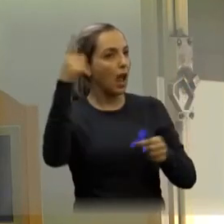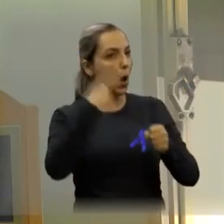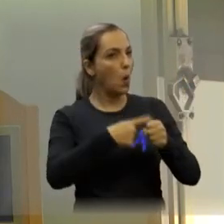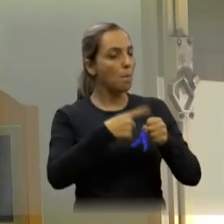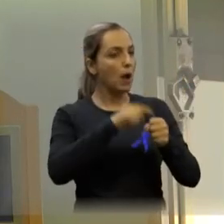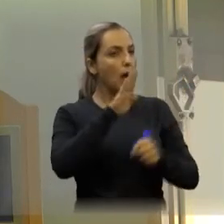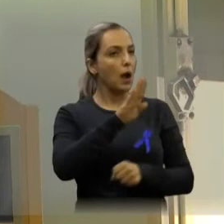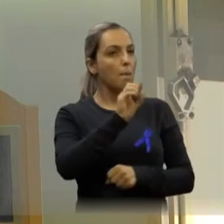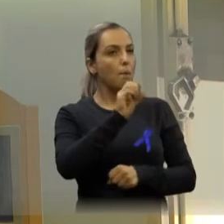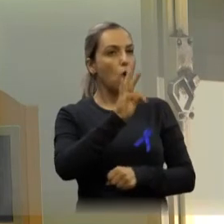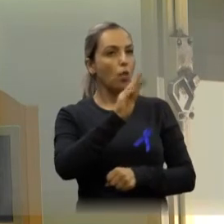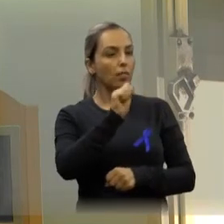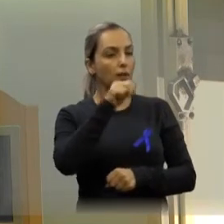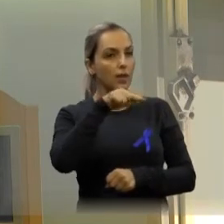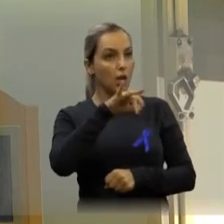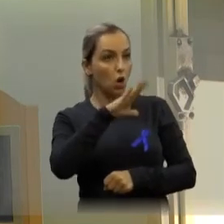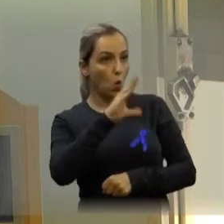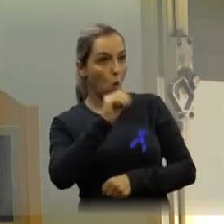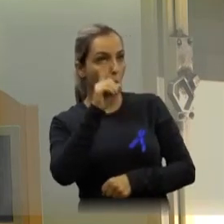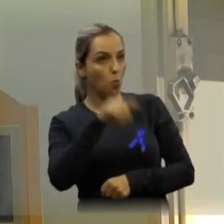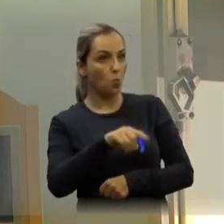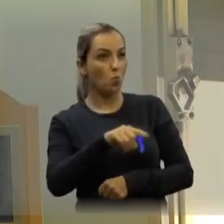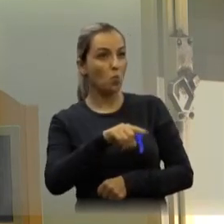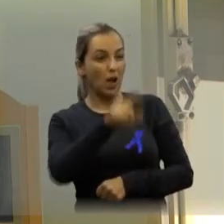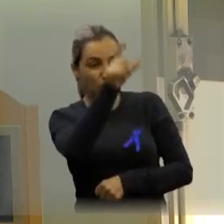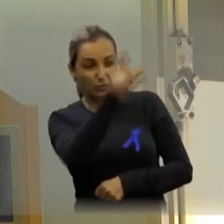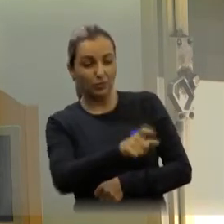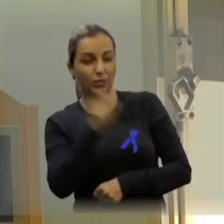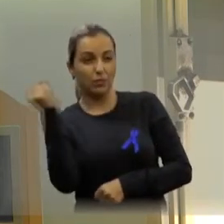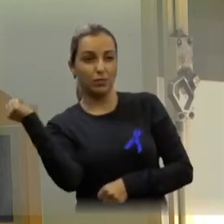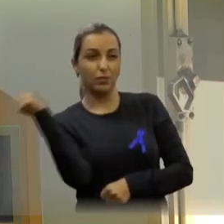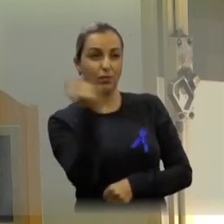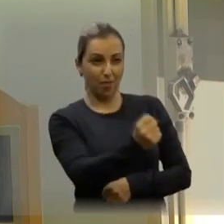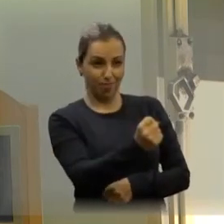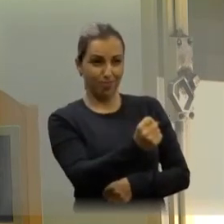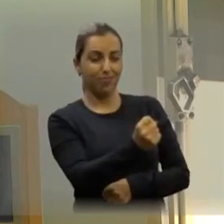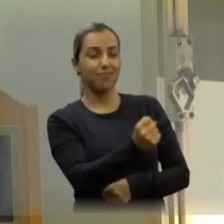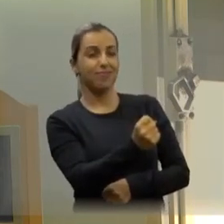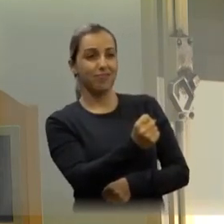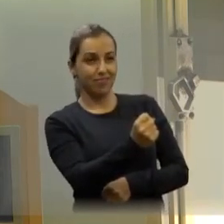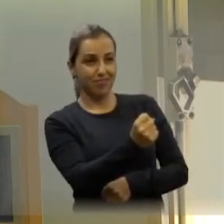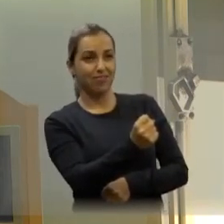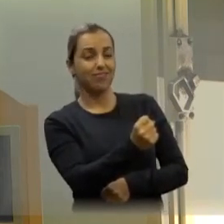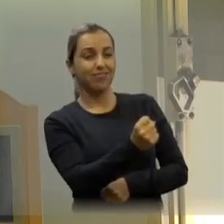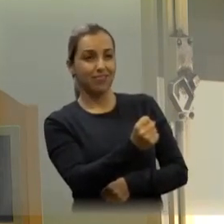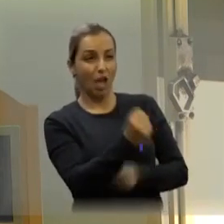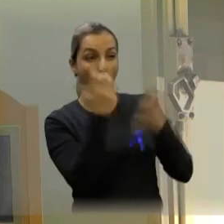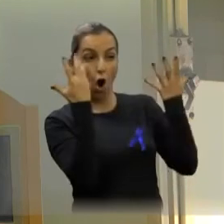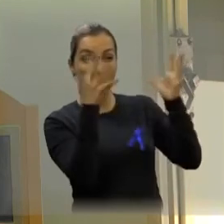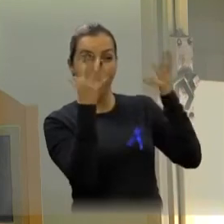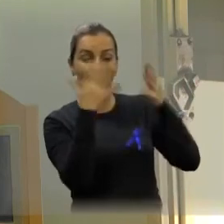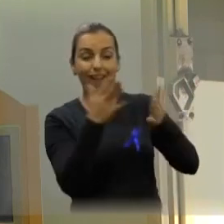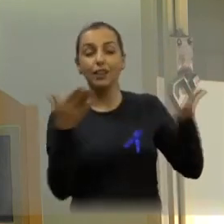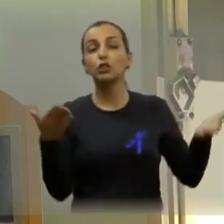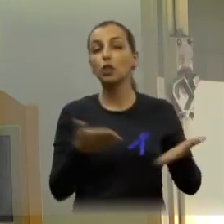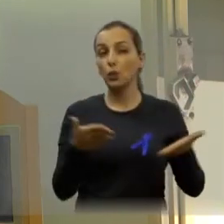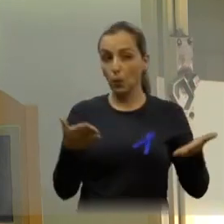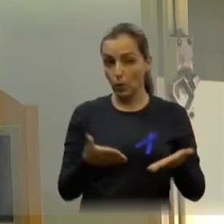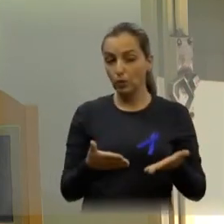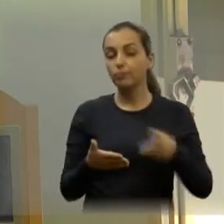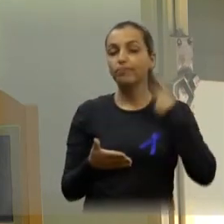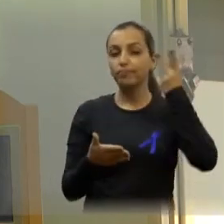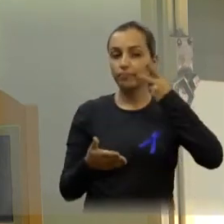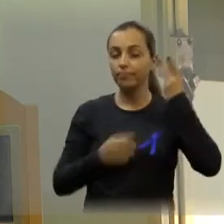Botânico, que ela foi covardemente assassinada lá no Botânico, ela foi homenageada. A